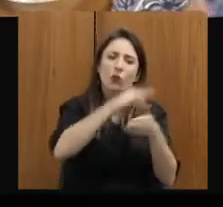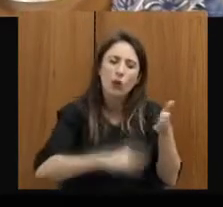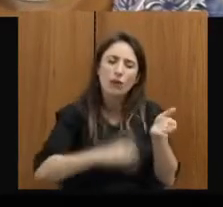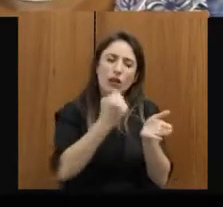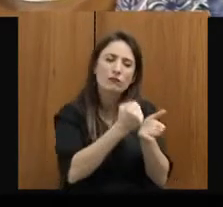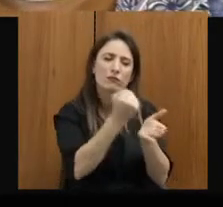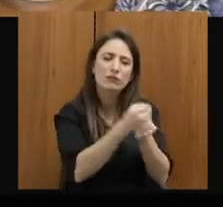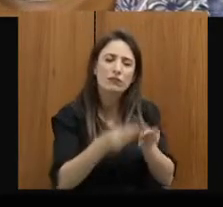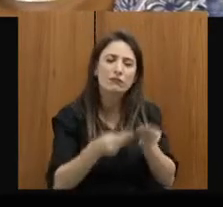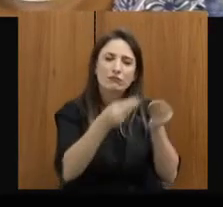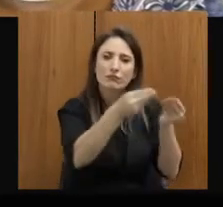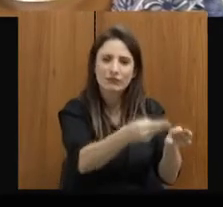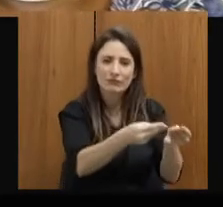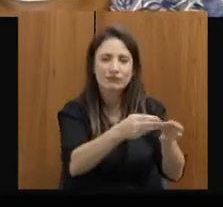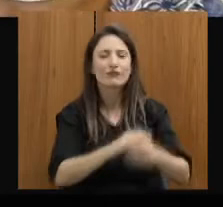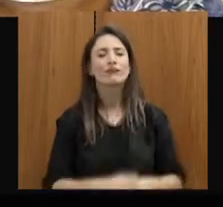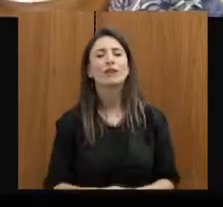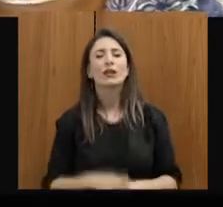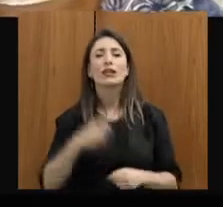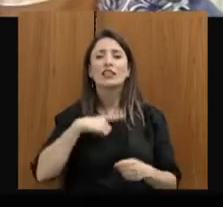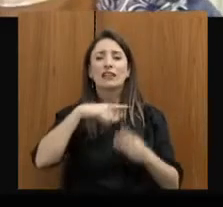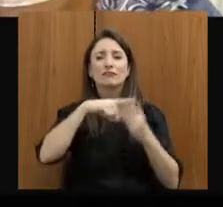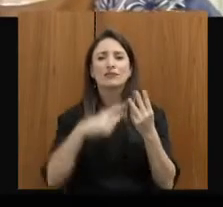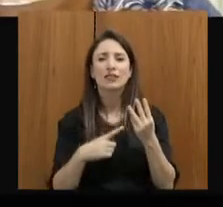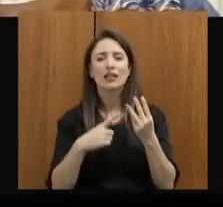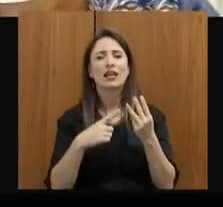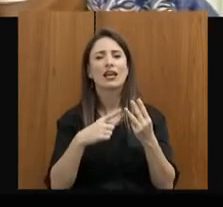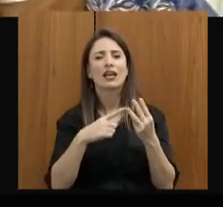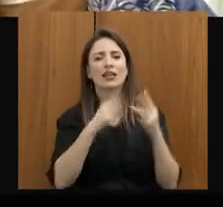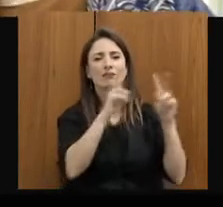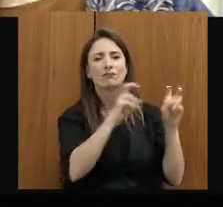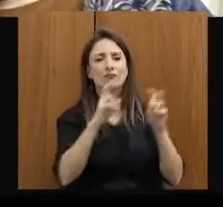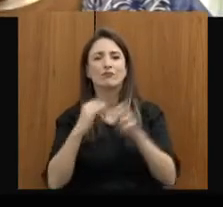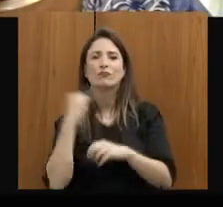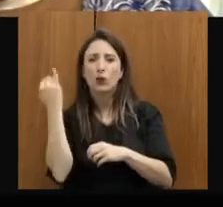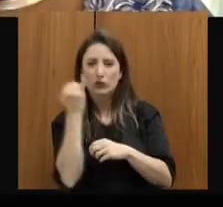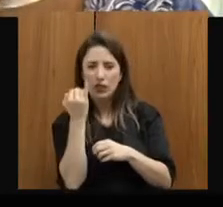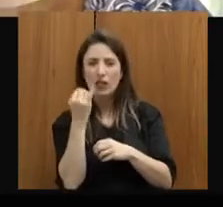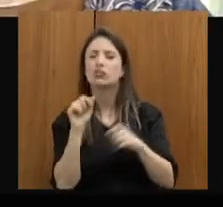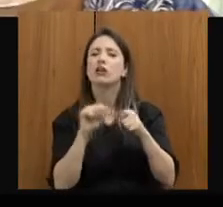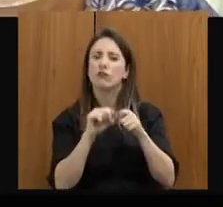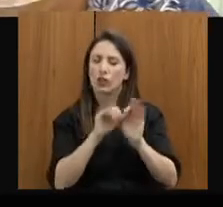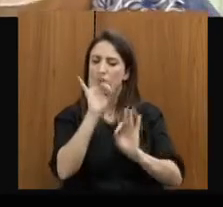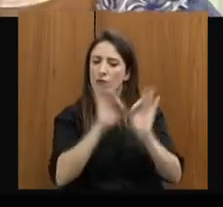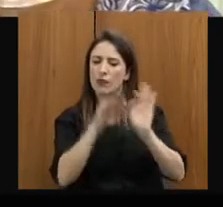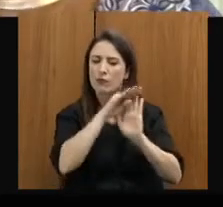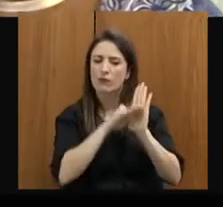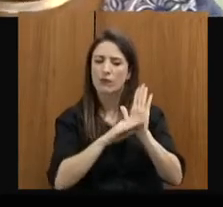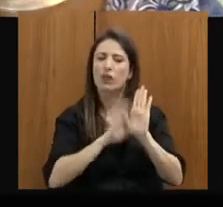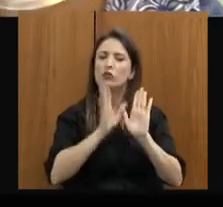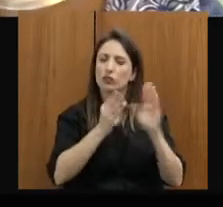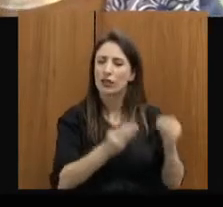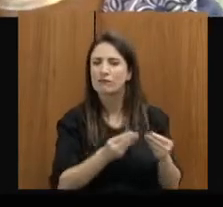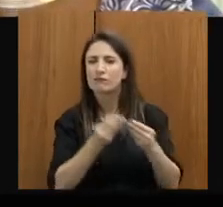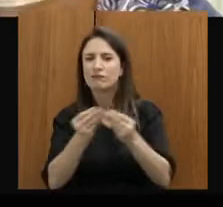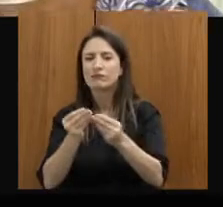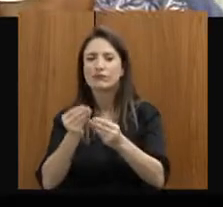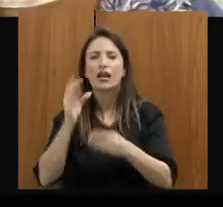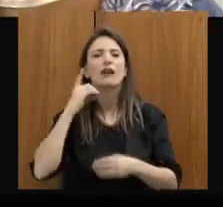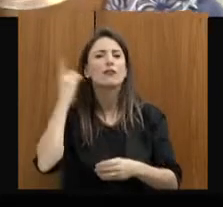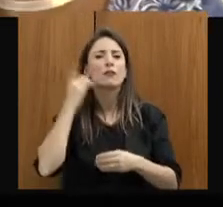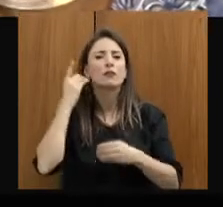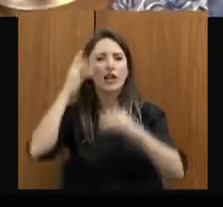então eu trouxe aqui para vocês e é um documento que eu já mandei para deputada Andreia ela pode socializar ele